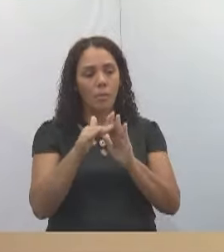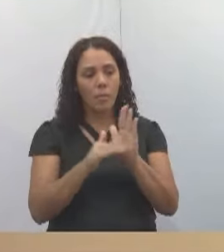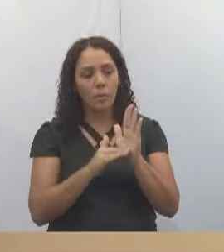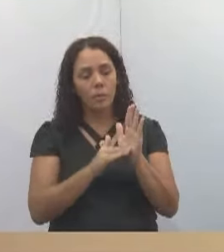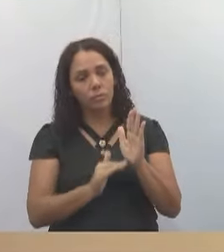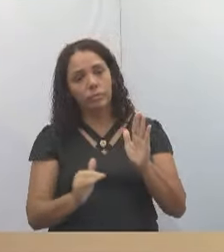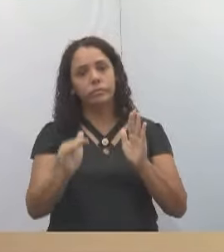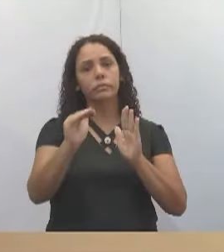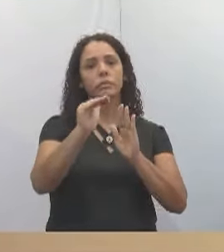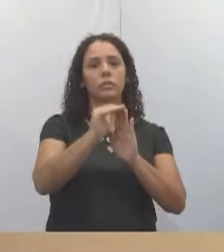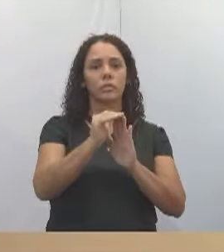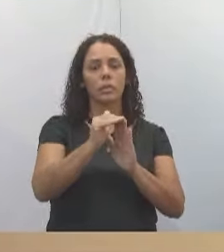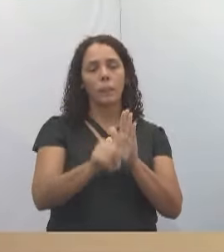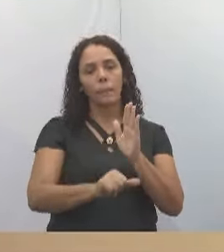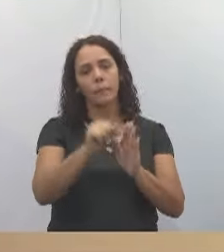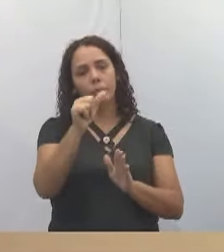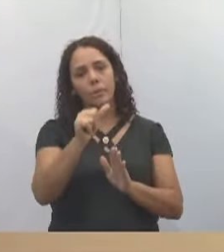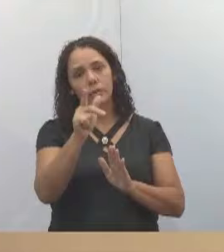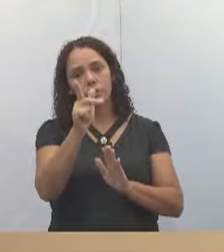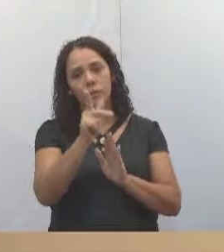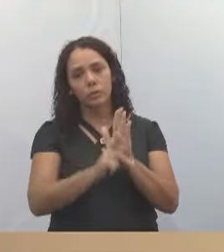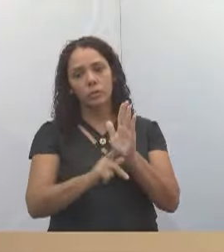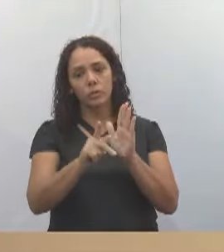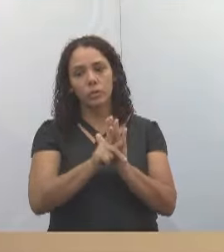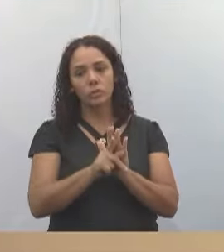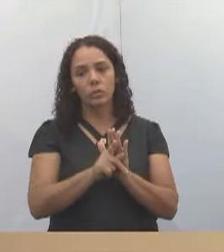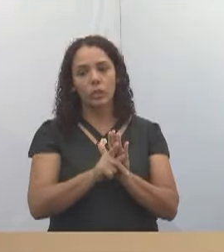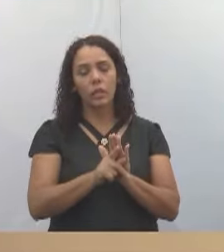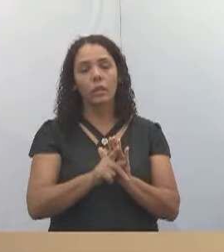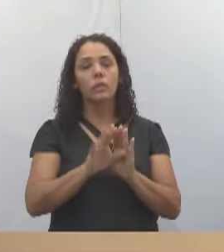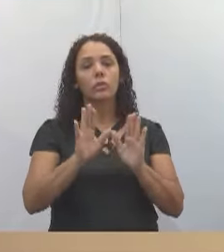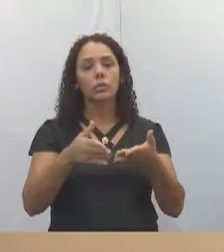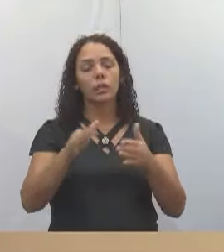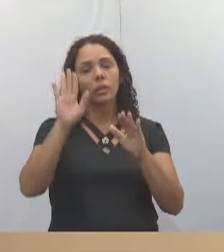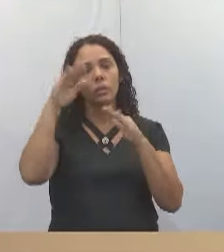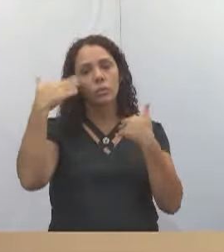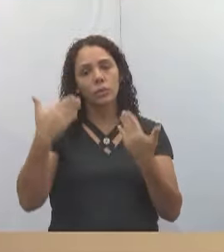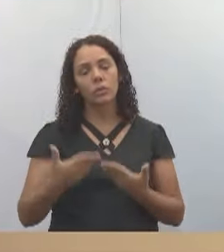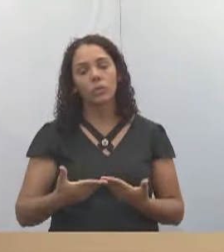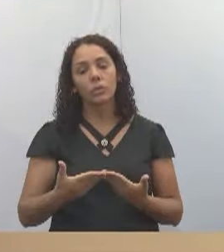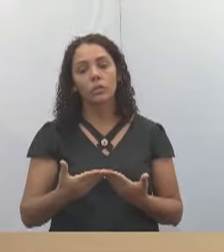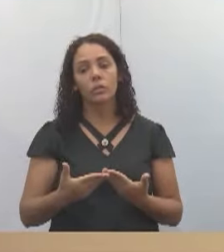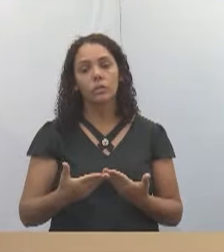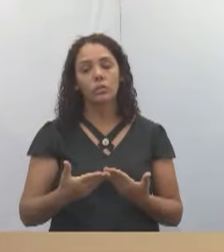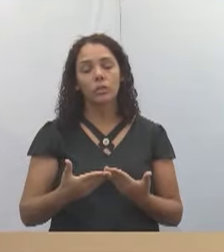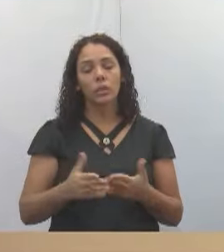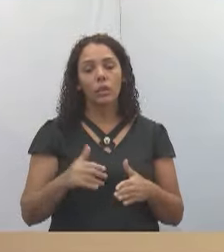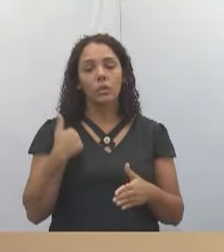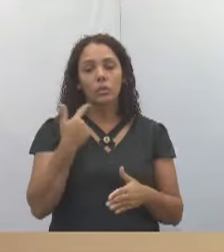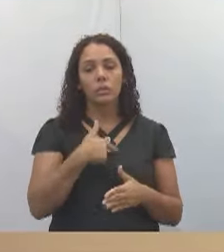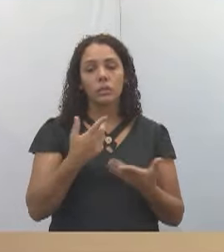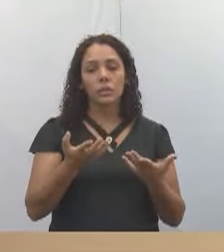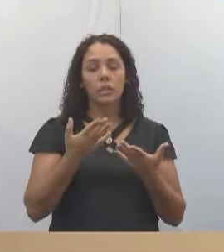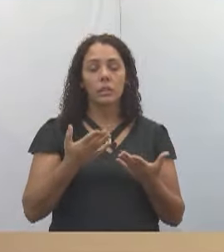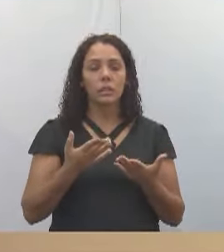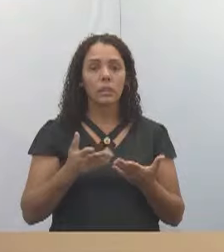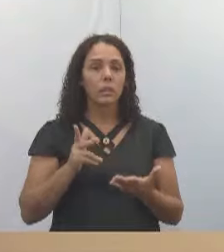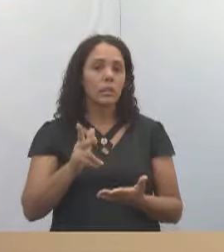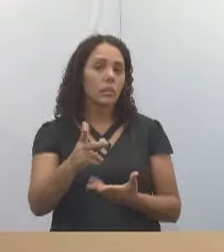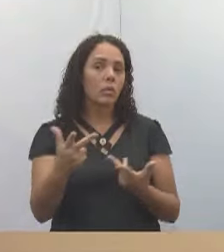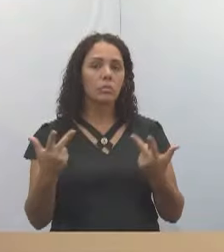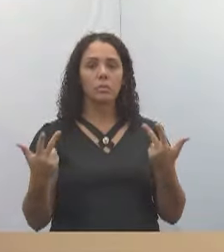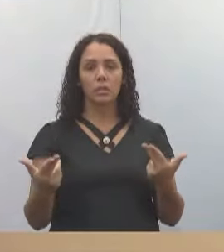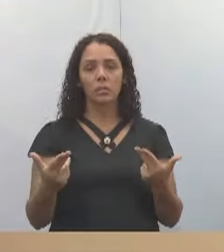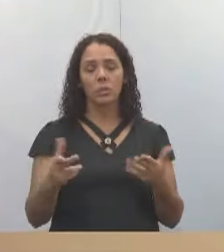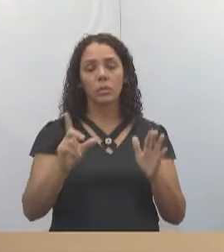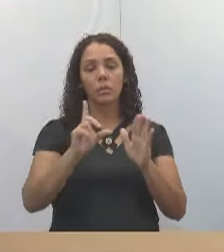né? Estamos discutindo primeiro os projetos, foram feitas as homenagens e nós gostaríamos que isso se mantenha,